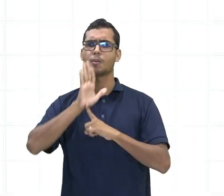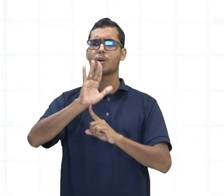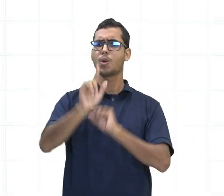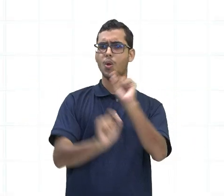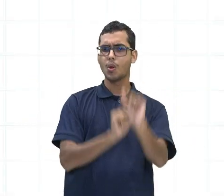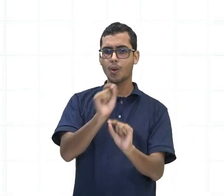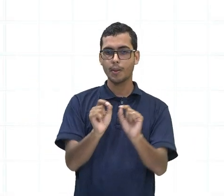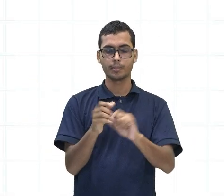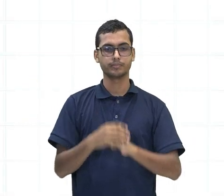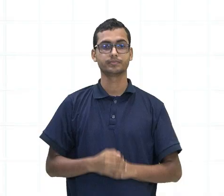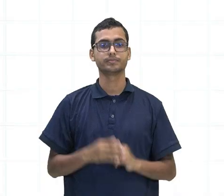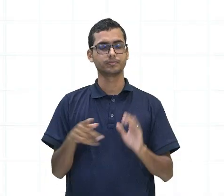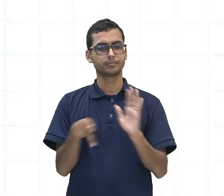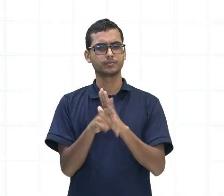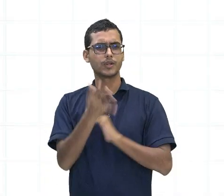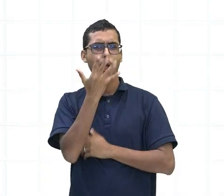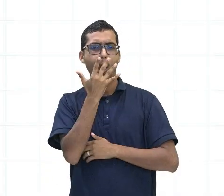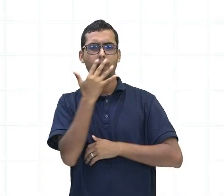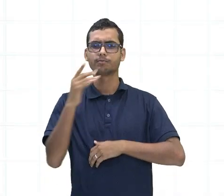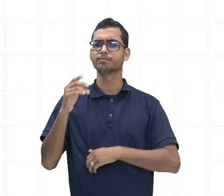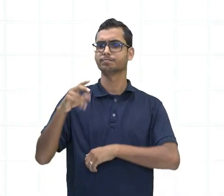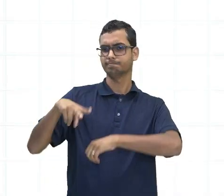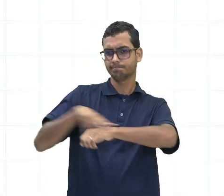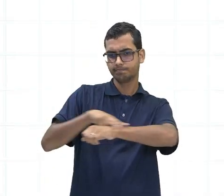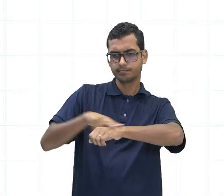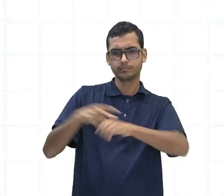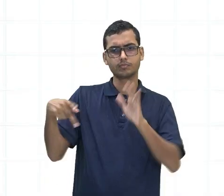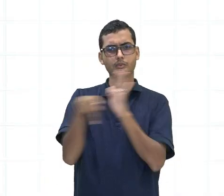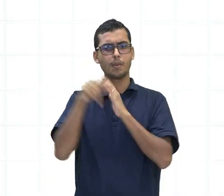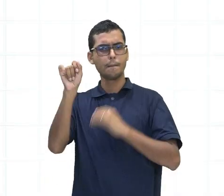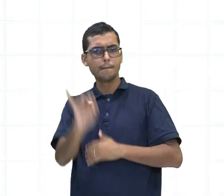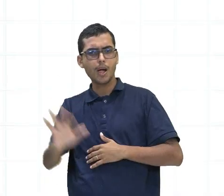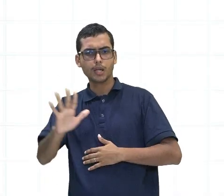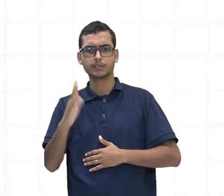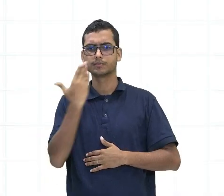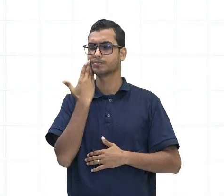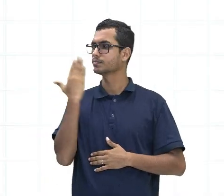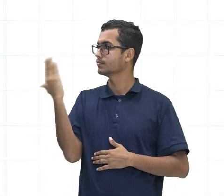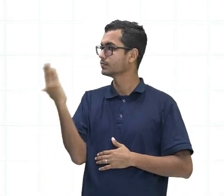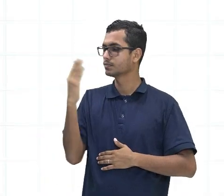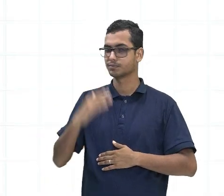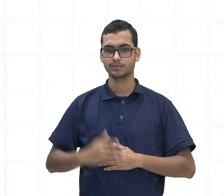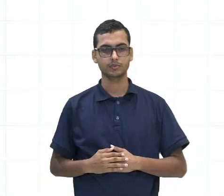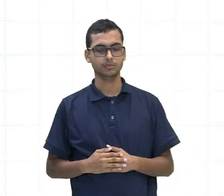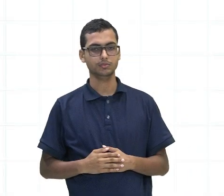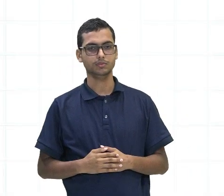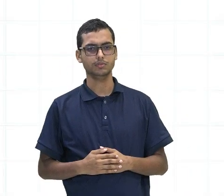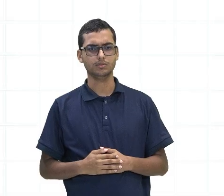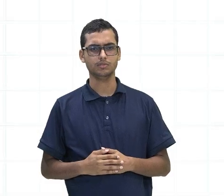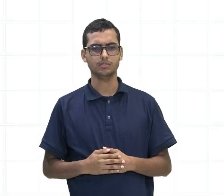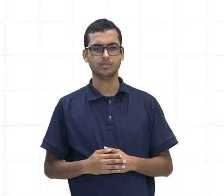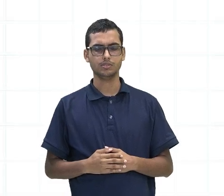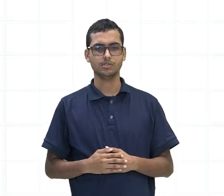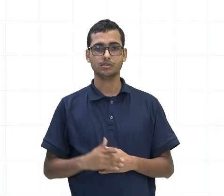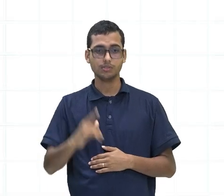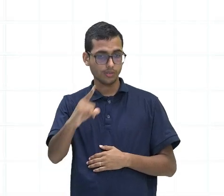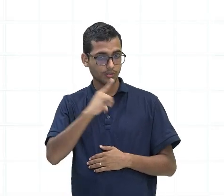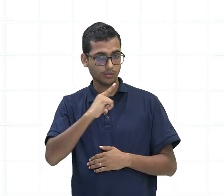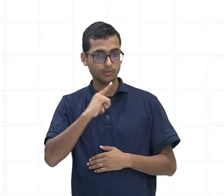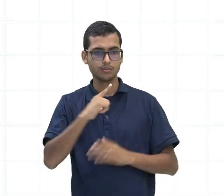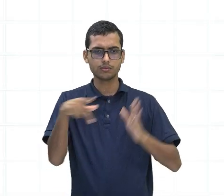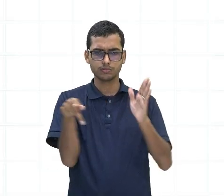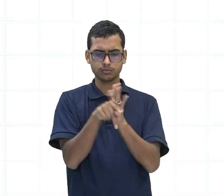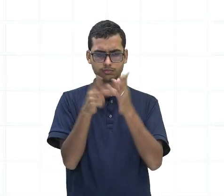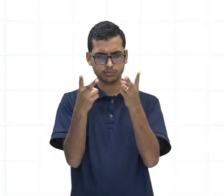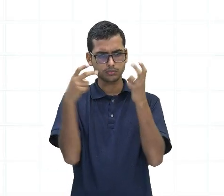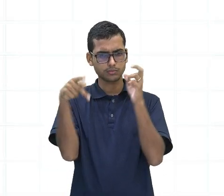essa parte verde da nossa imagem. Percebam que existem duas placas na lateral durante a emissão da radiação,